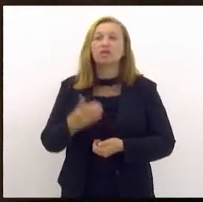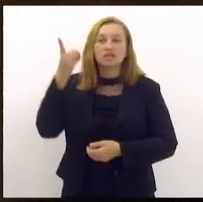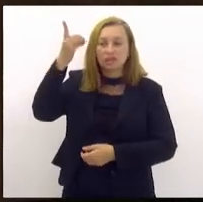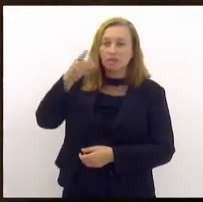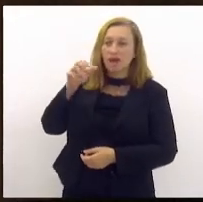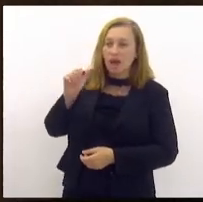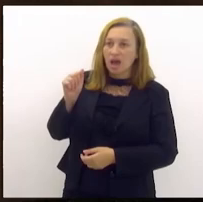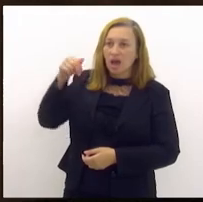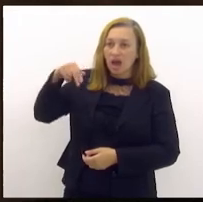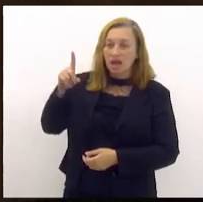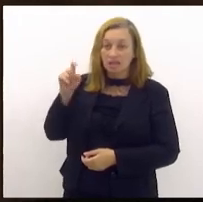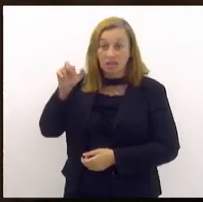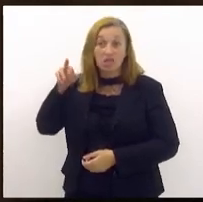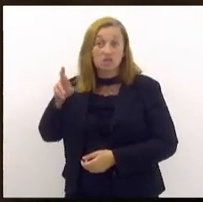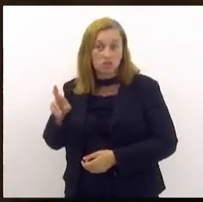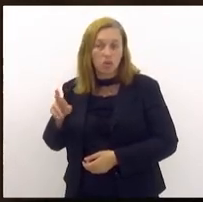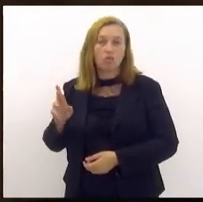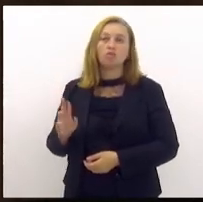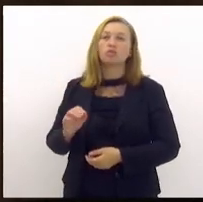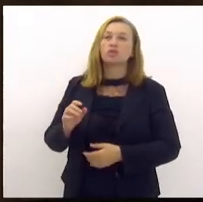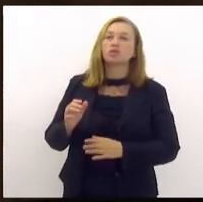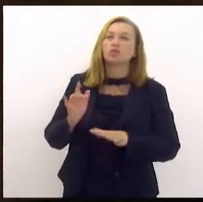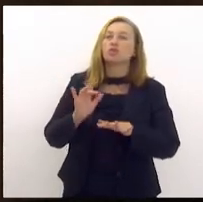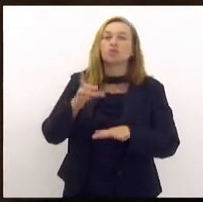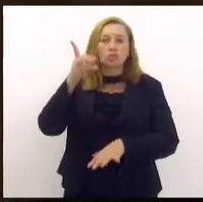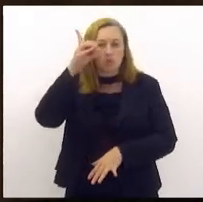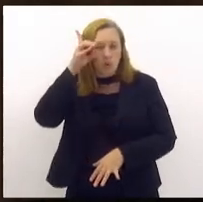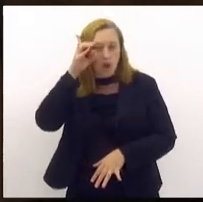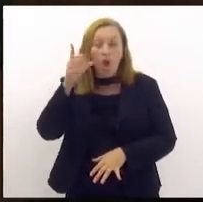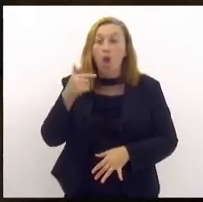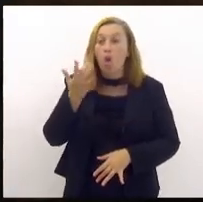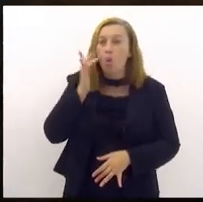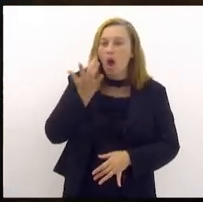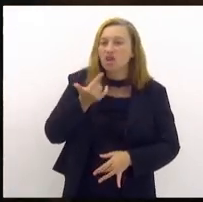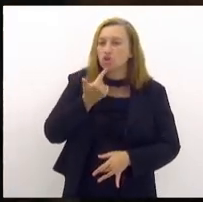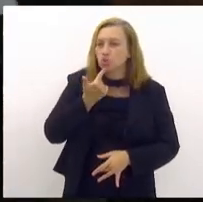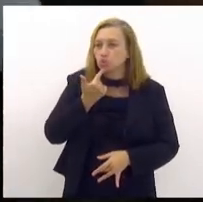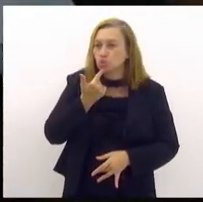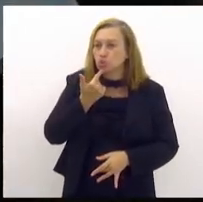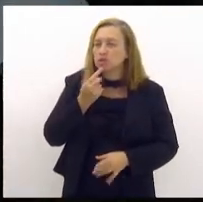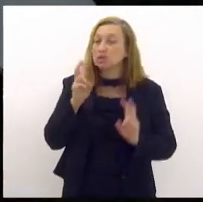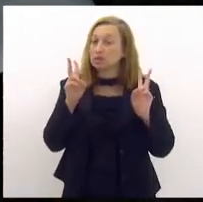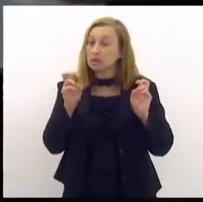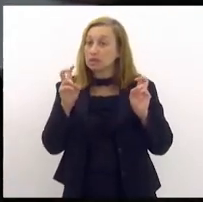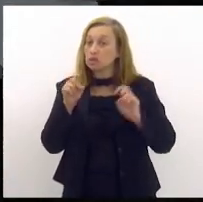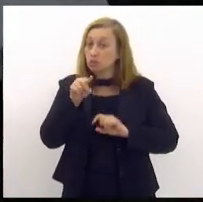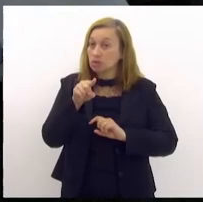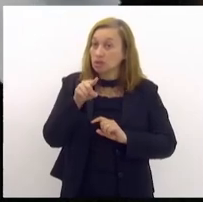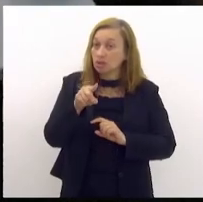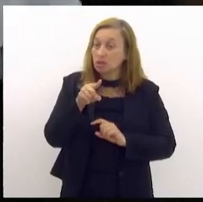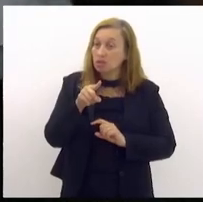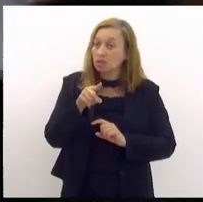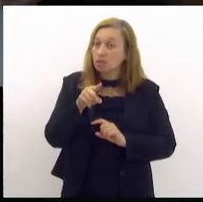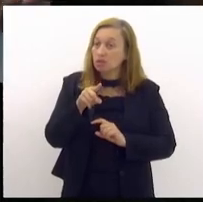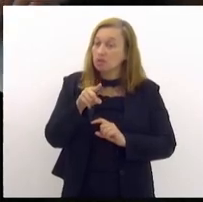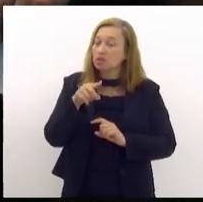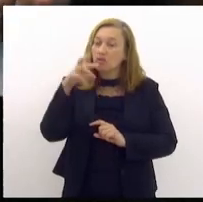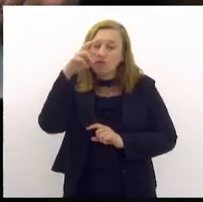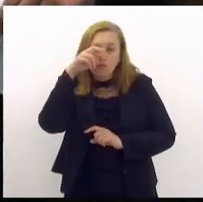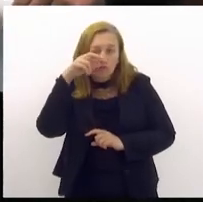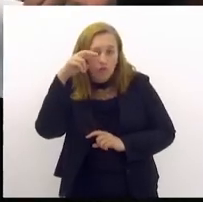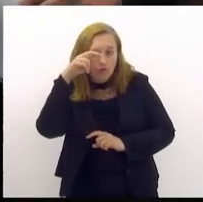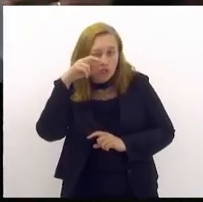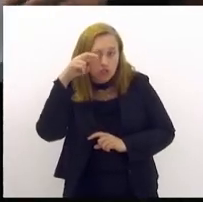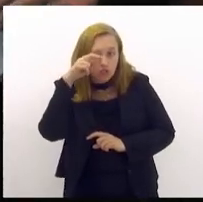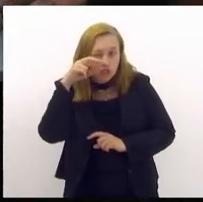Anderson, eu também vi essa notícia no Instagram. Eu acho que, inclusive nesse caso, há de se fazer uma